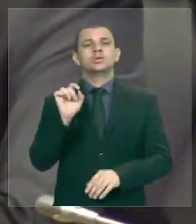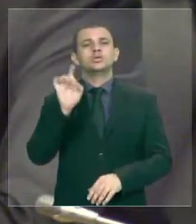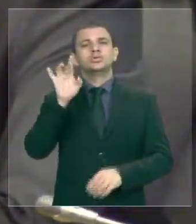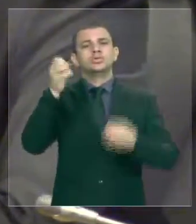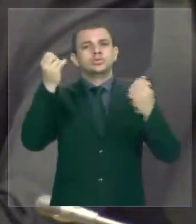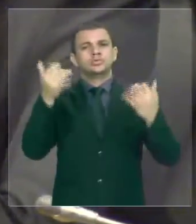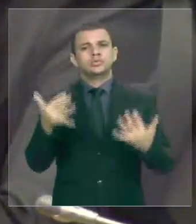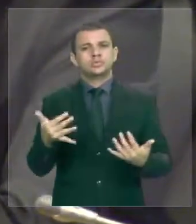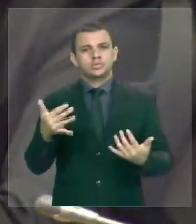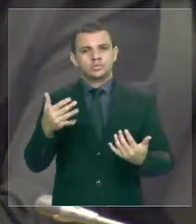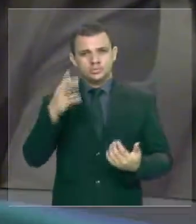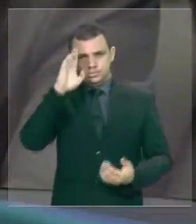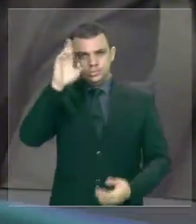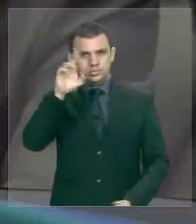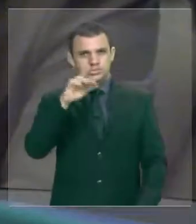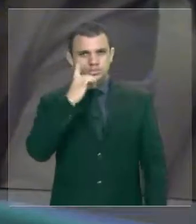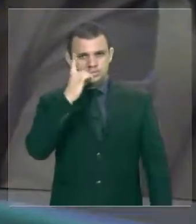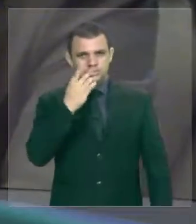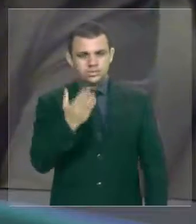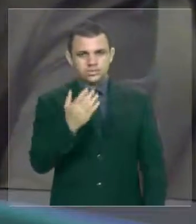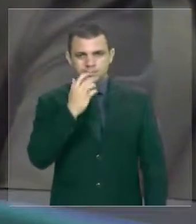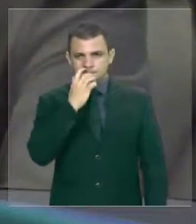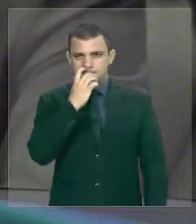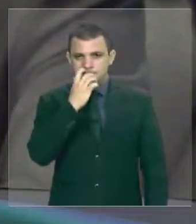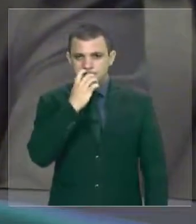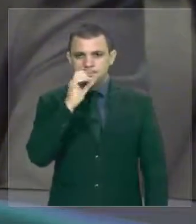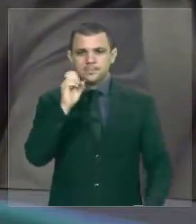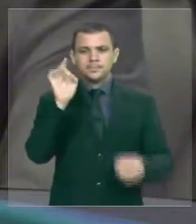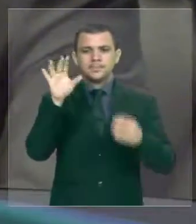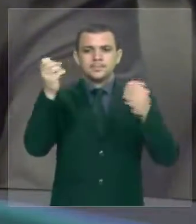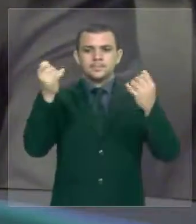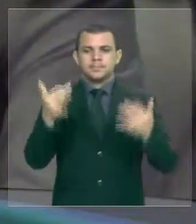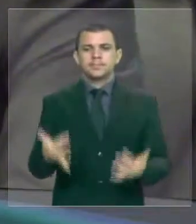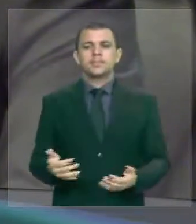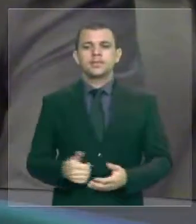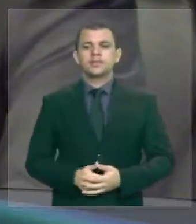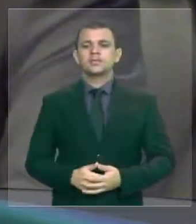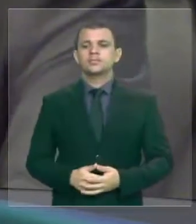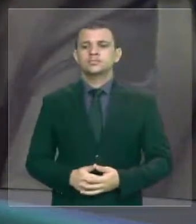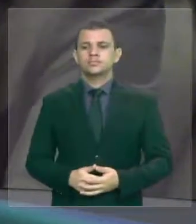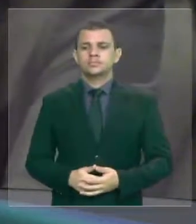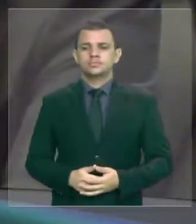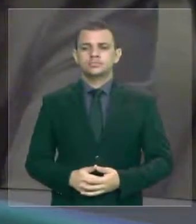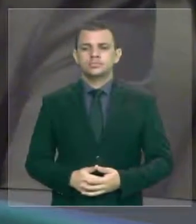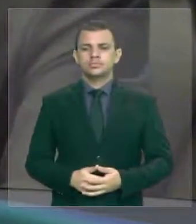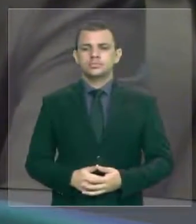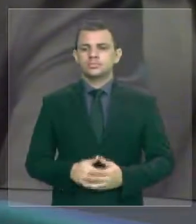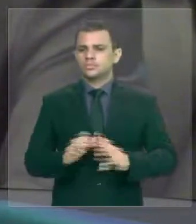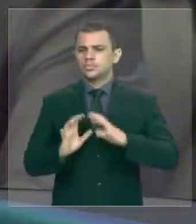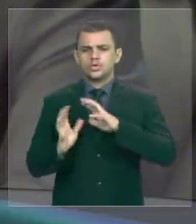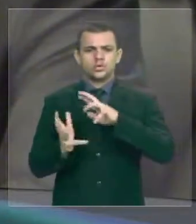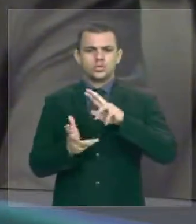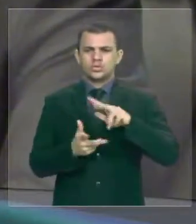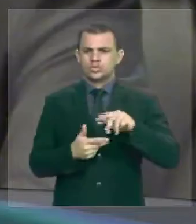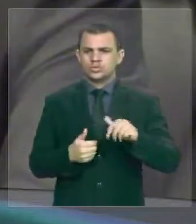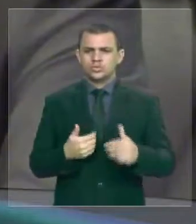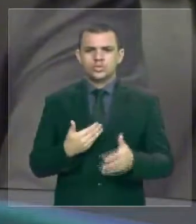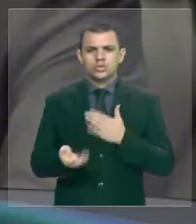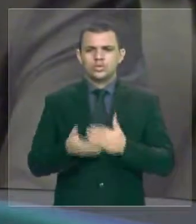nobre deputado, que em todo e em qualquer lugar do mundo, os órgãos de